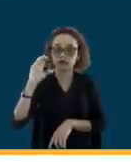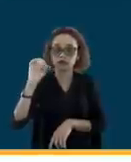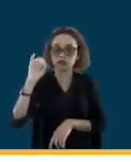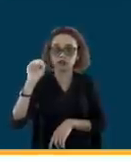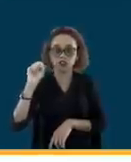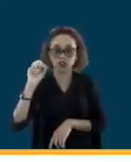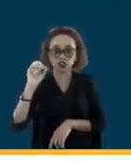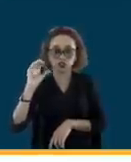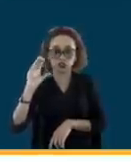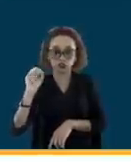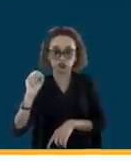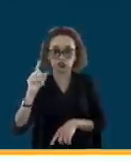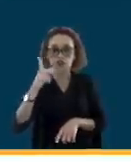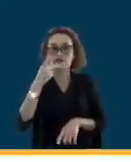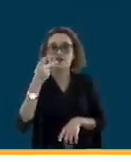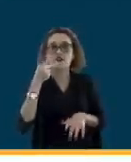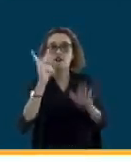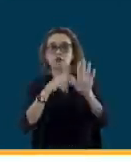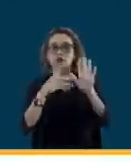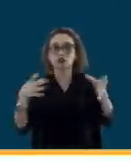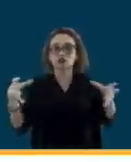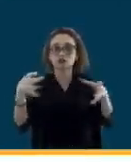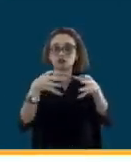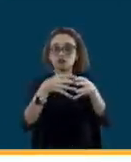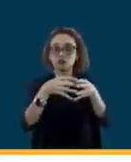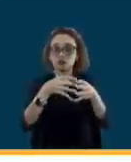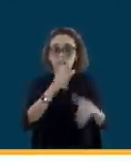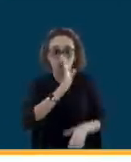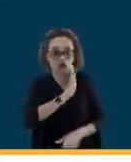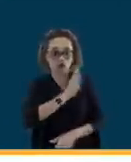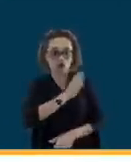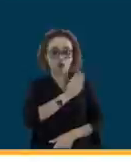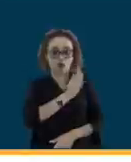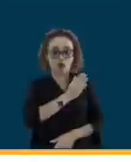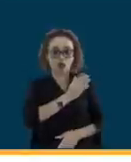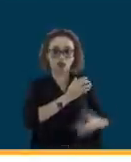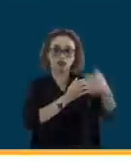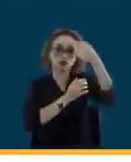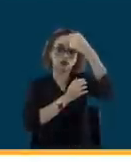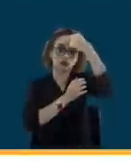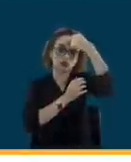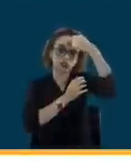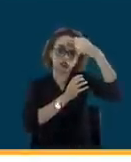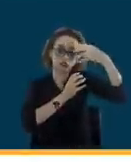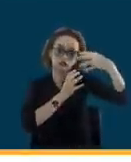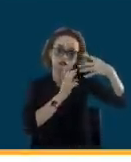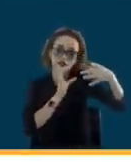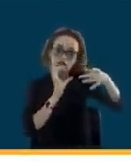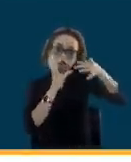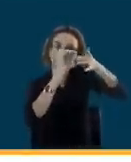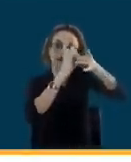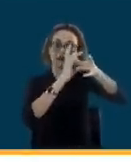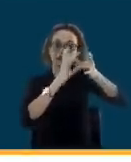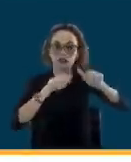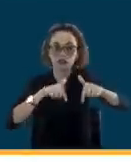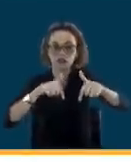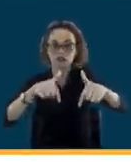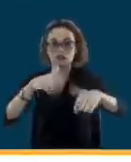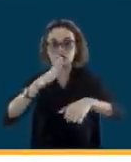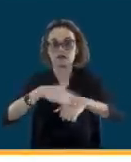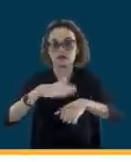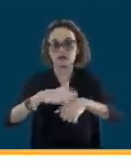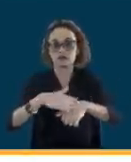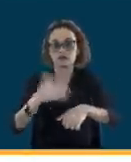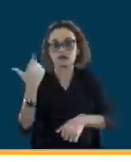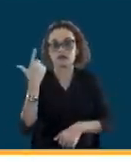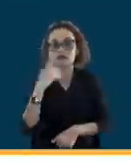né? Quando ele fala da linguagem do coração, da cabeça e das mãos, né? E tudo numa harmonia integrada,